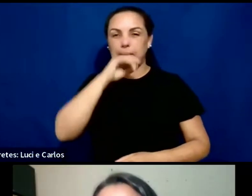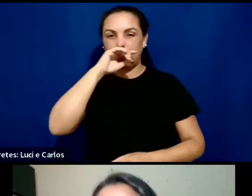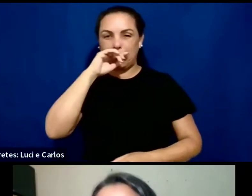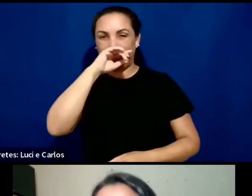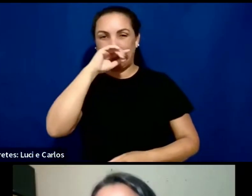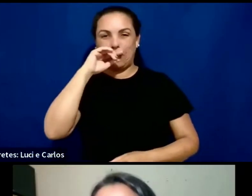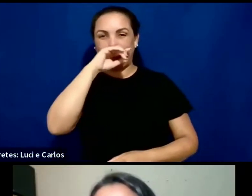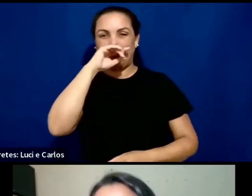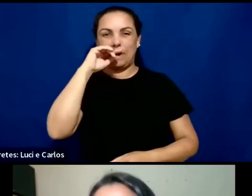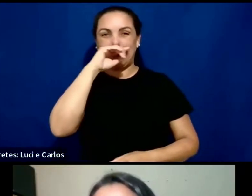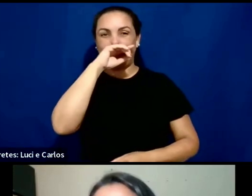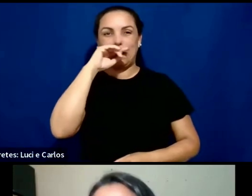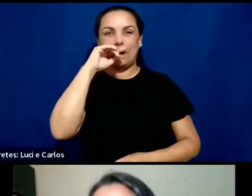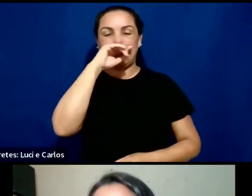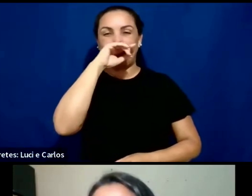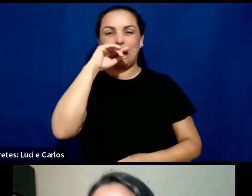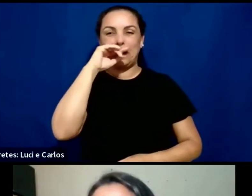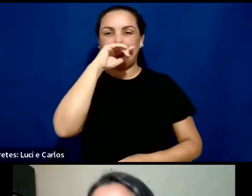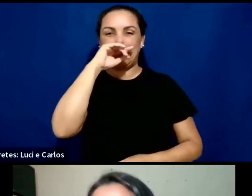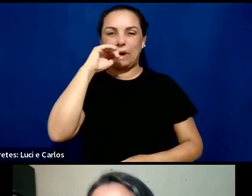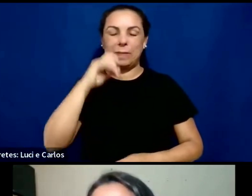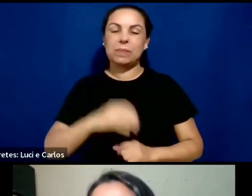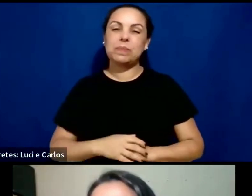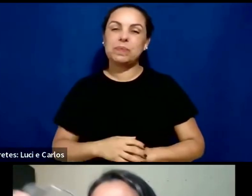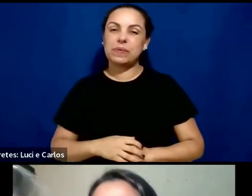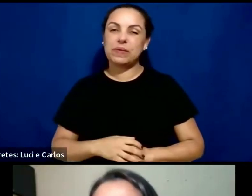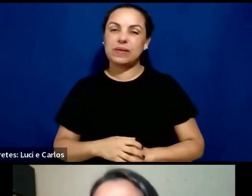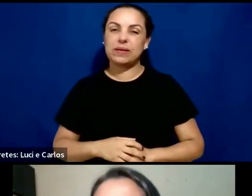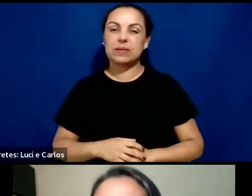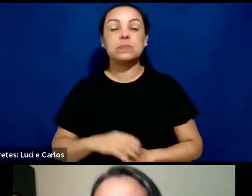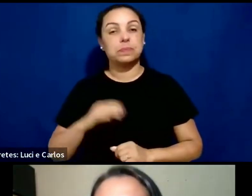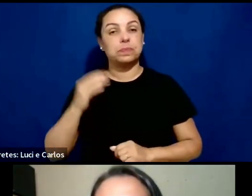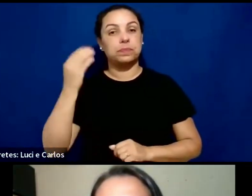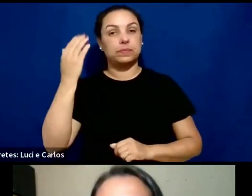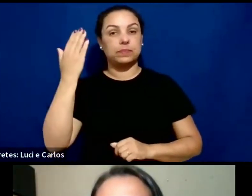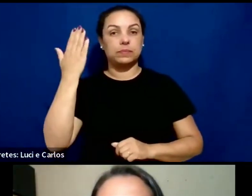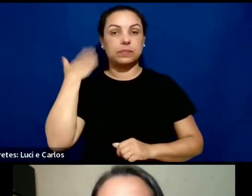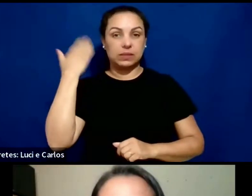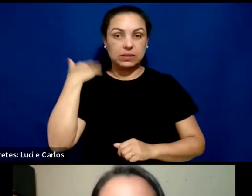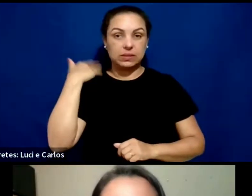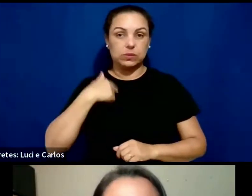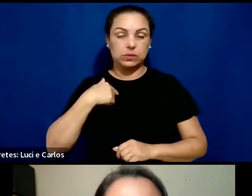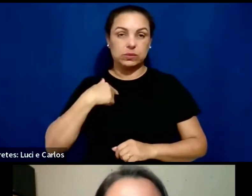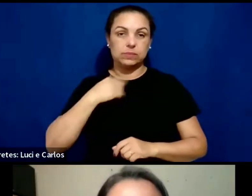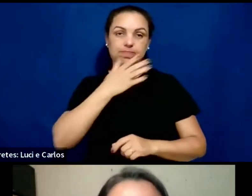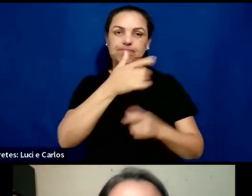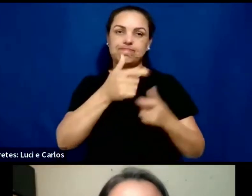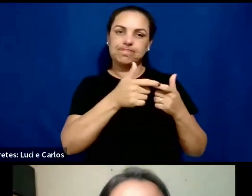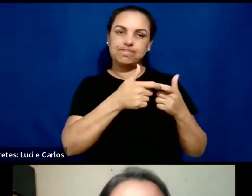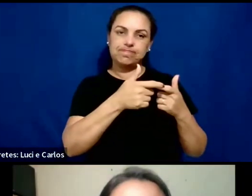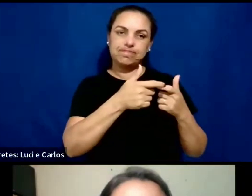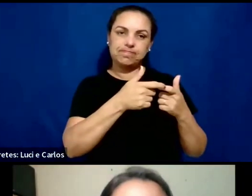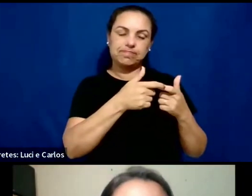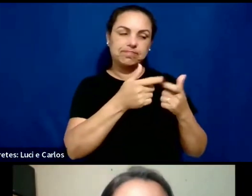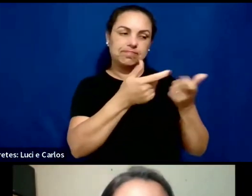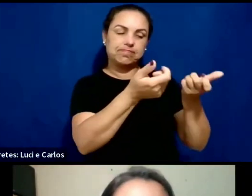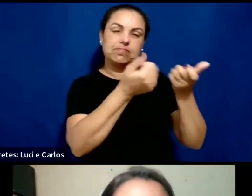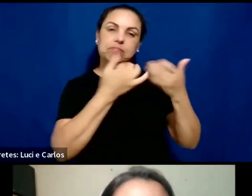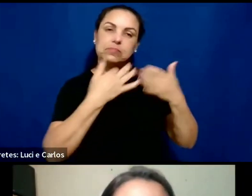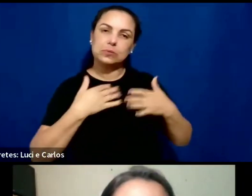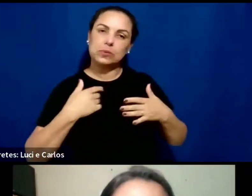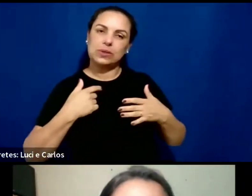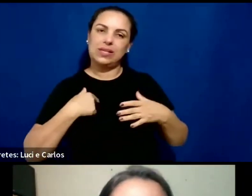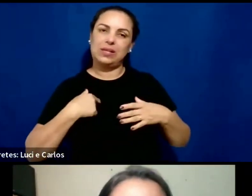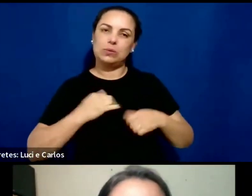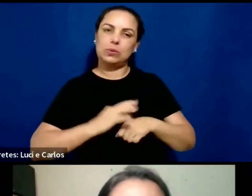Bom, receber o diagnóstico do câncer talvez foi uma das piores experiências,